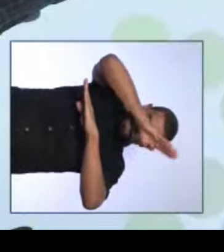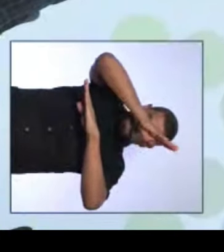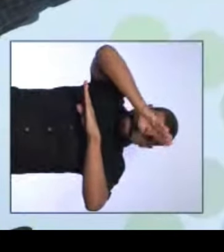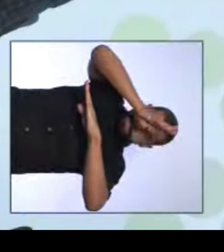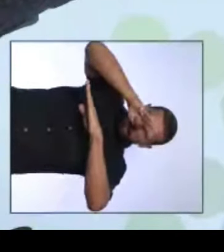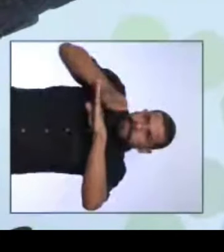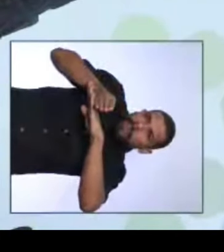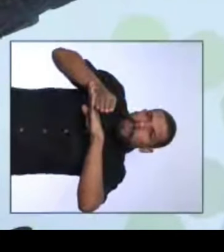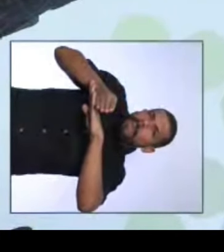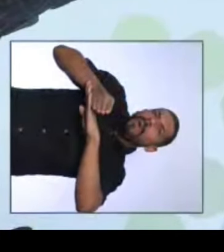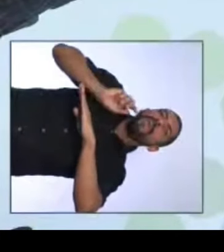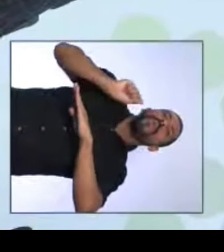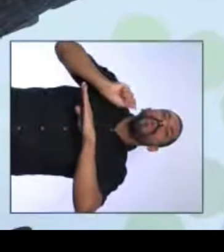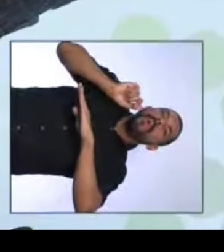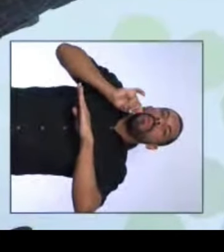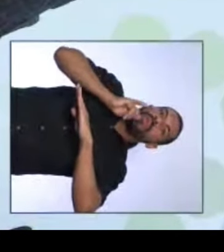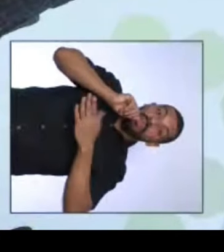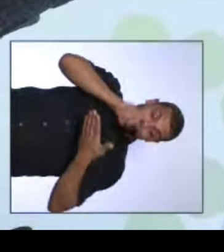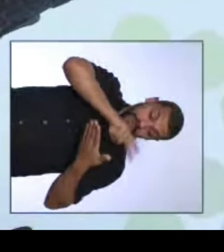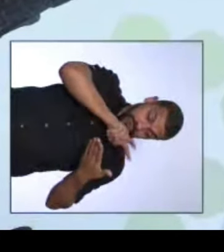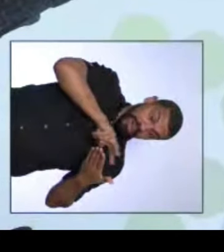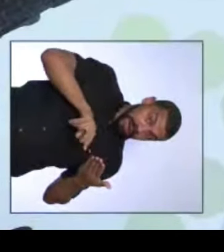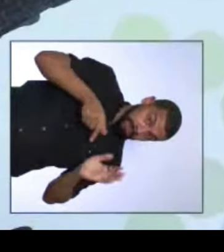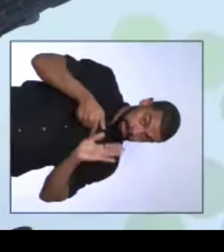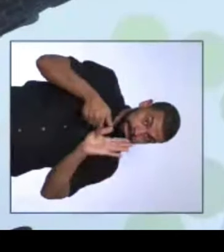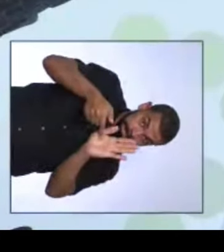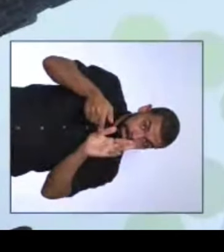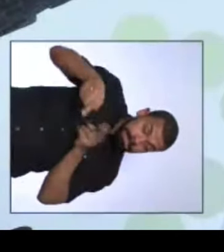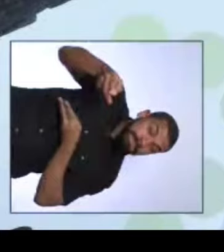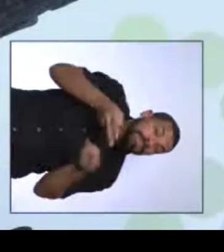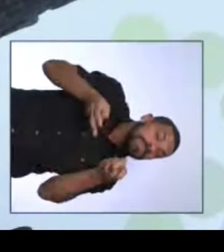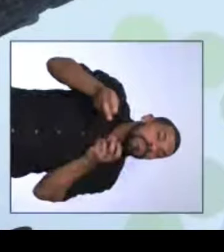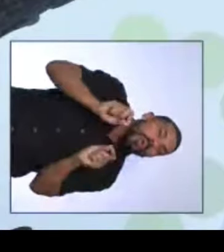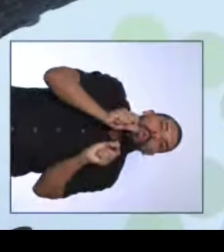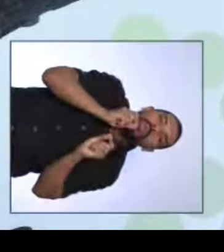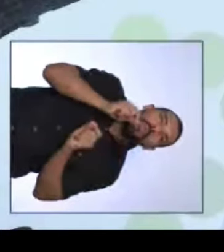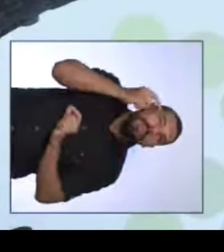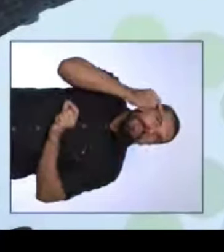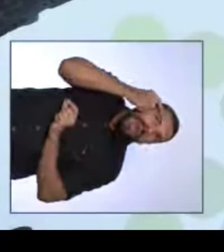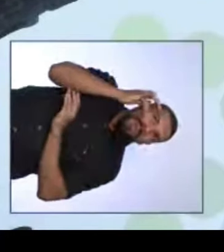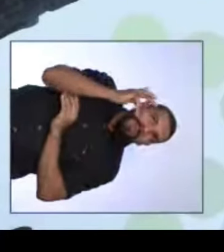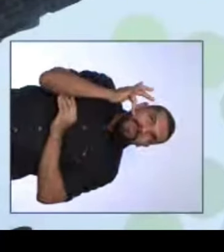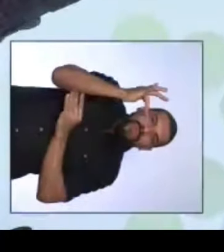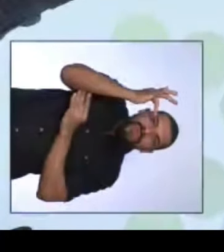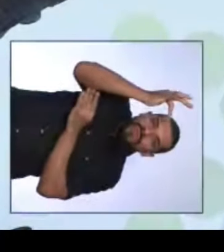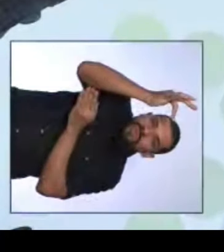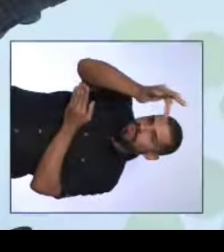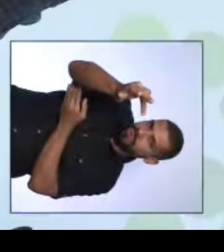uma notícia. Então, lerei para vocês com a visão de futuro sobre